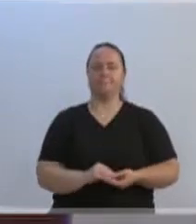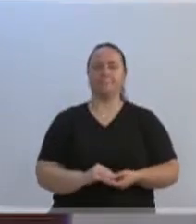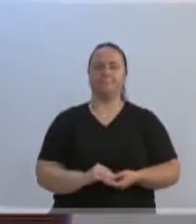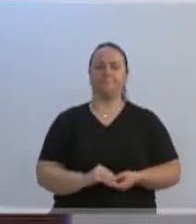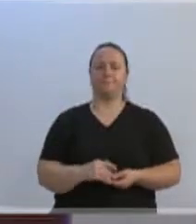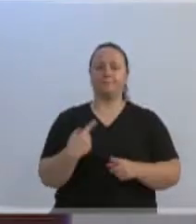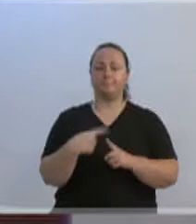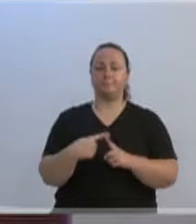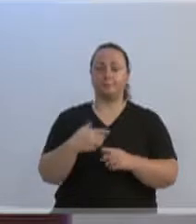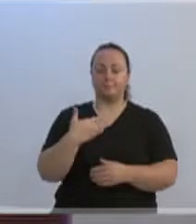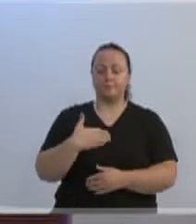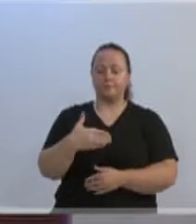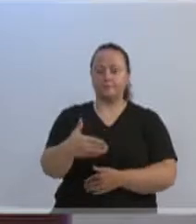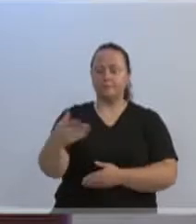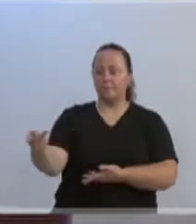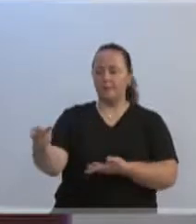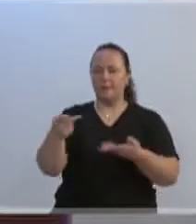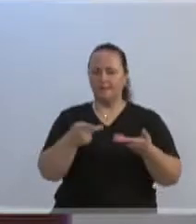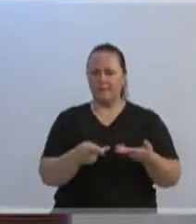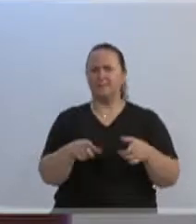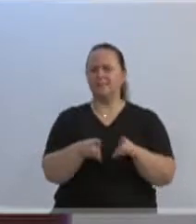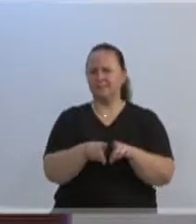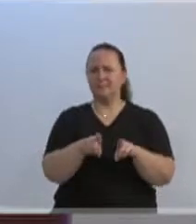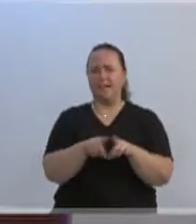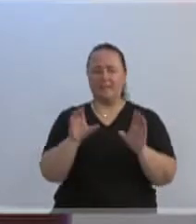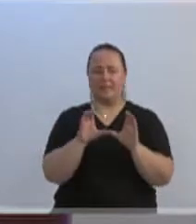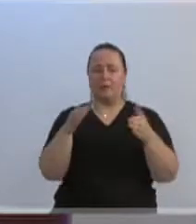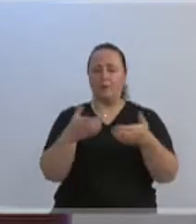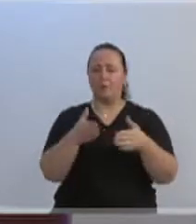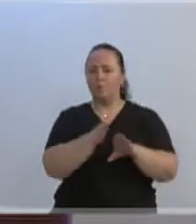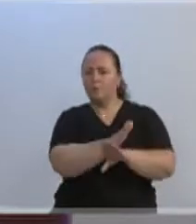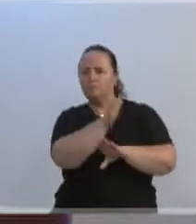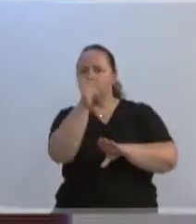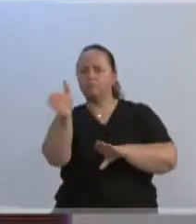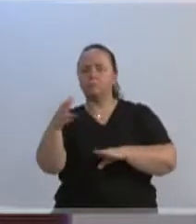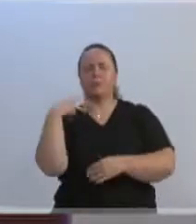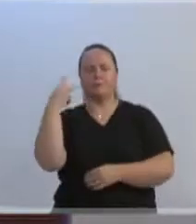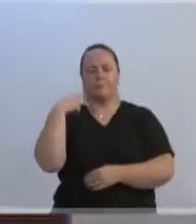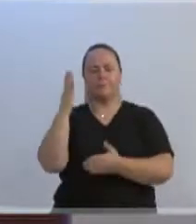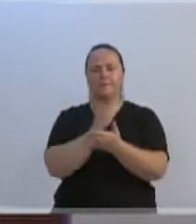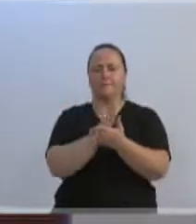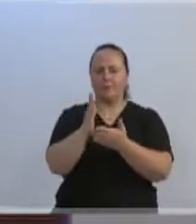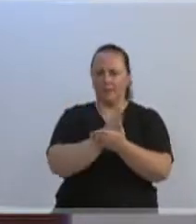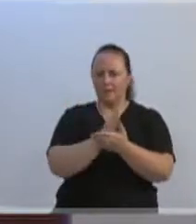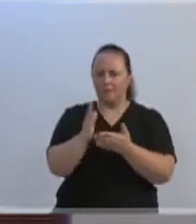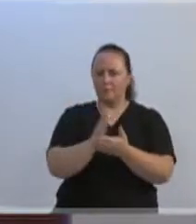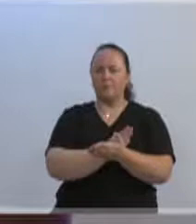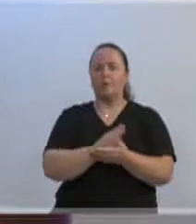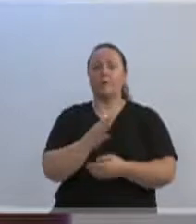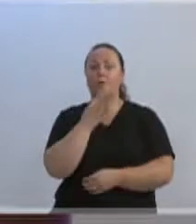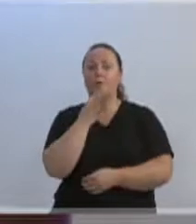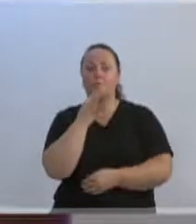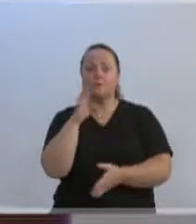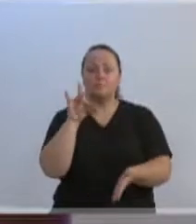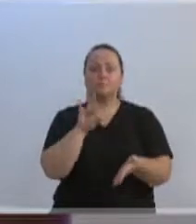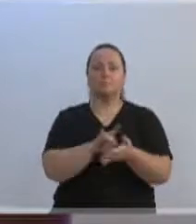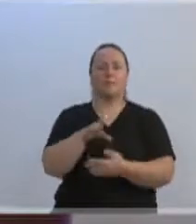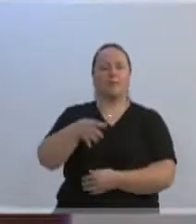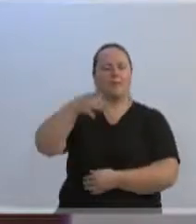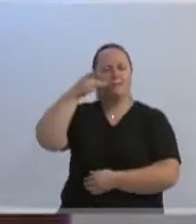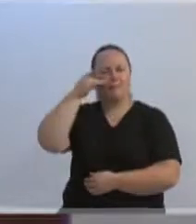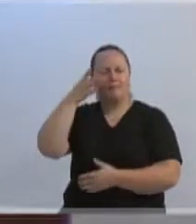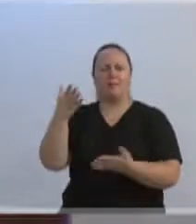por uma visita que fizemos lá inclusive uma comitiva que alguns vereadores e lá tomamos conhecimento da realidade da